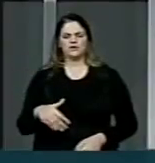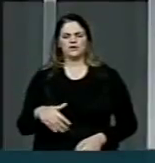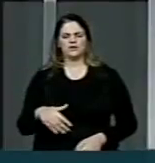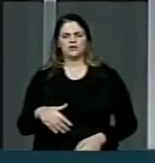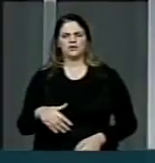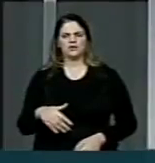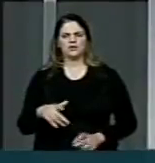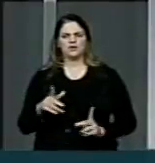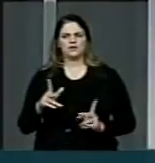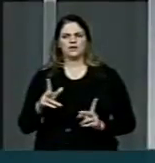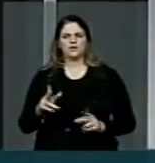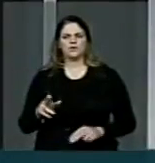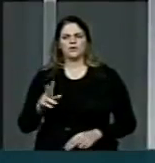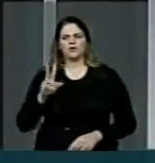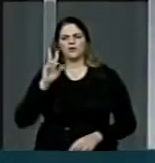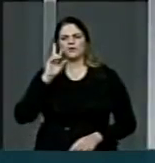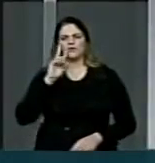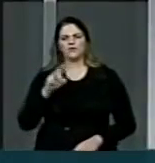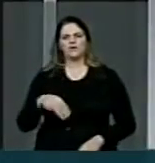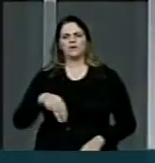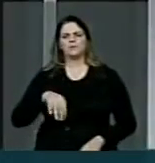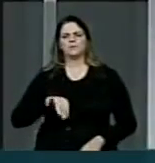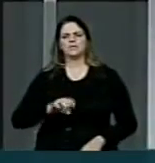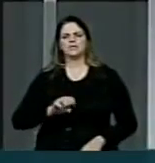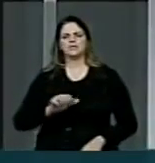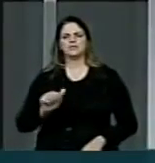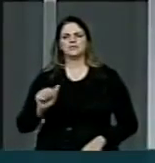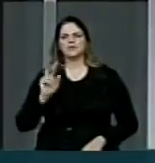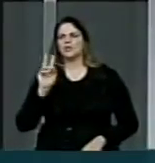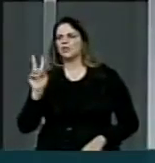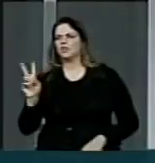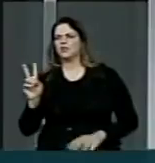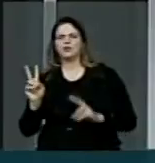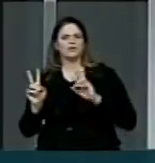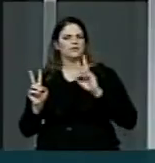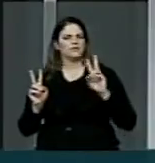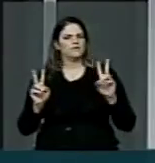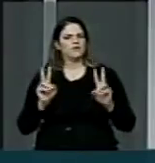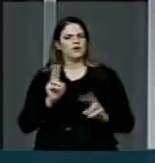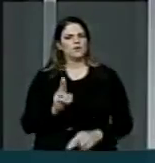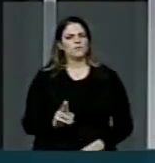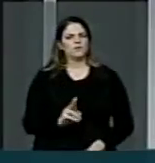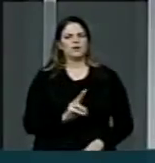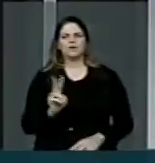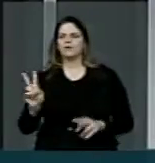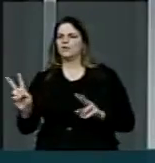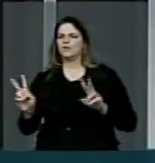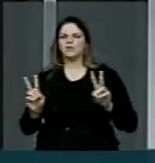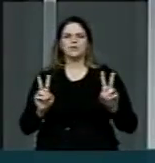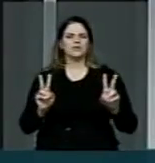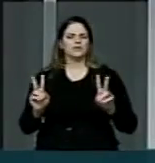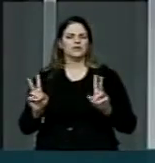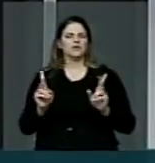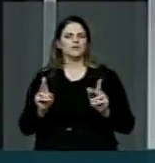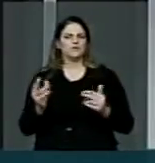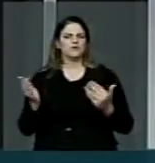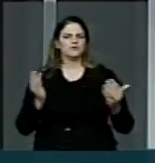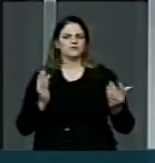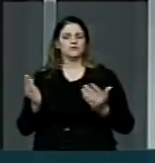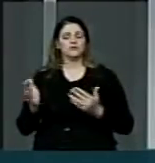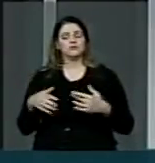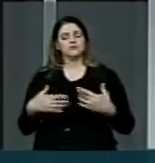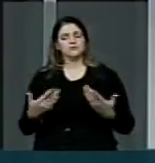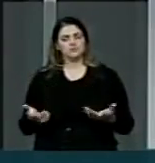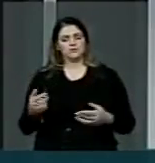padre, porque as eleições estão aí. Falta menos de um ano para as eleições. Tem que cuidar das eleições, cuidar dessa casa,